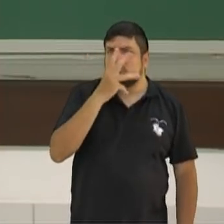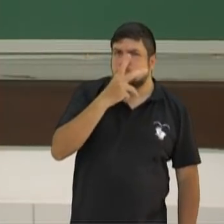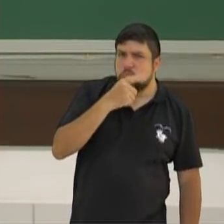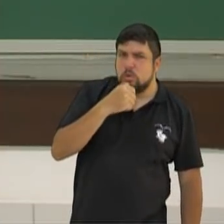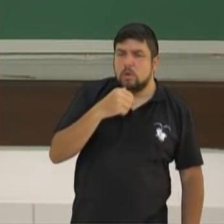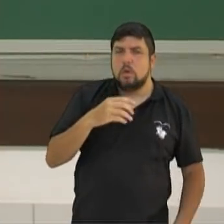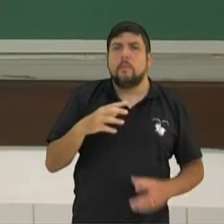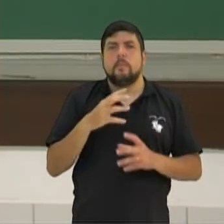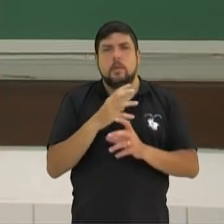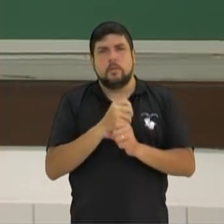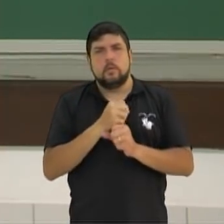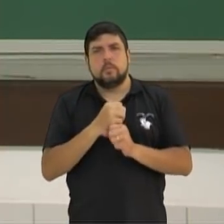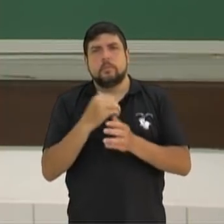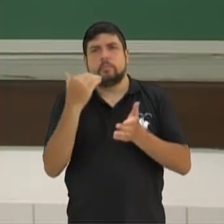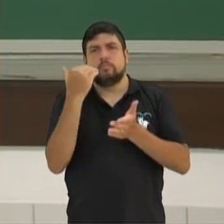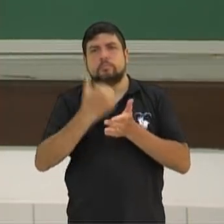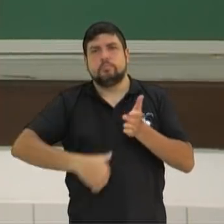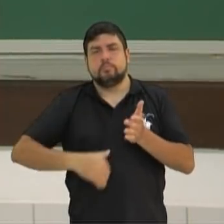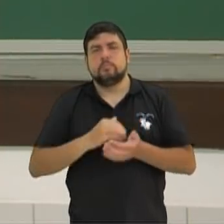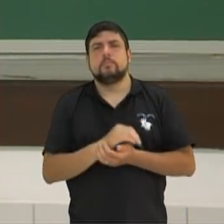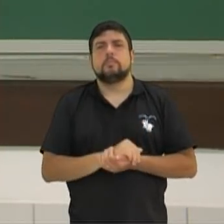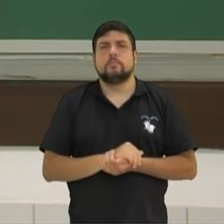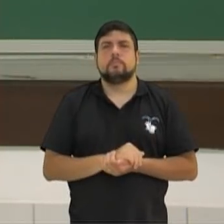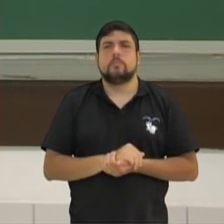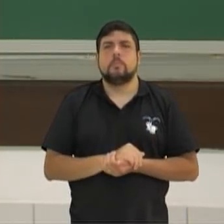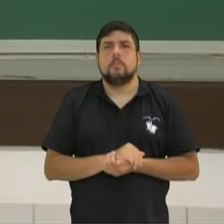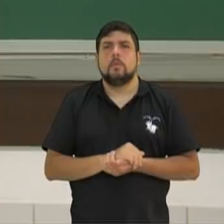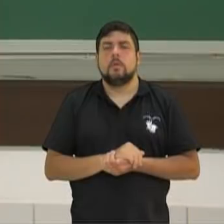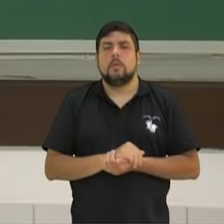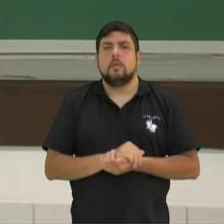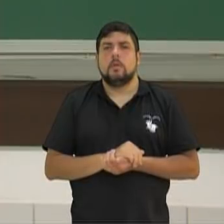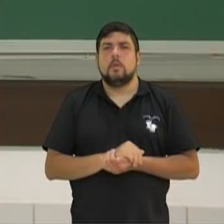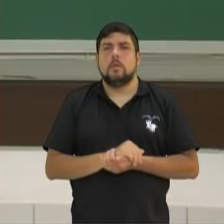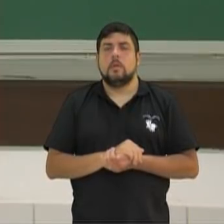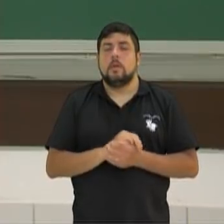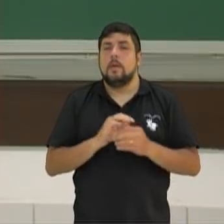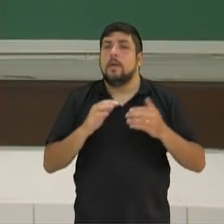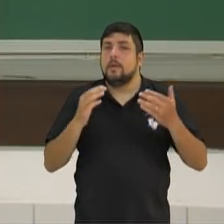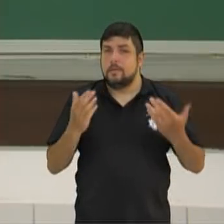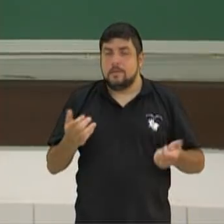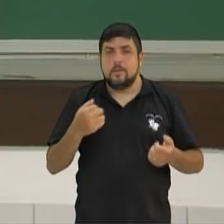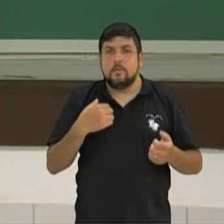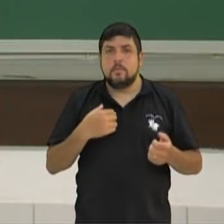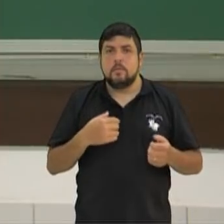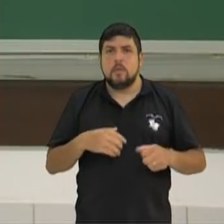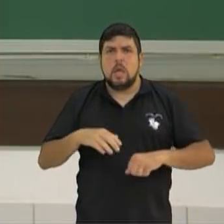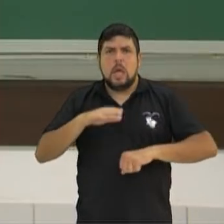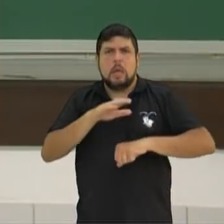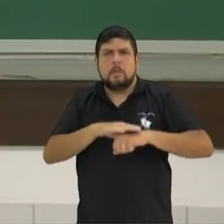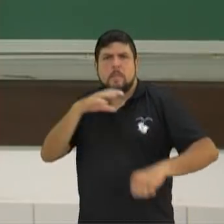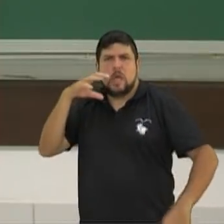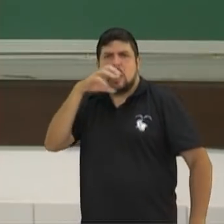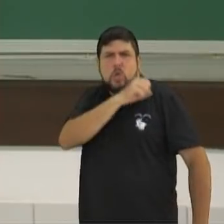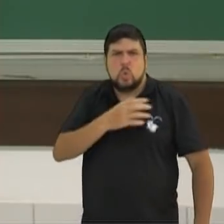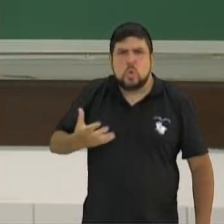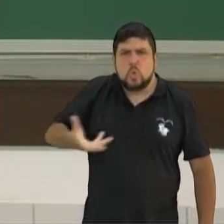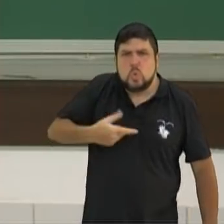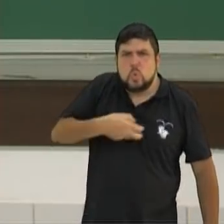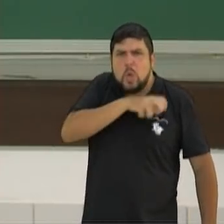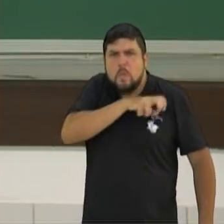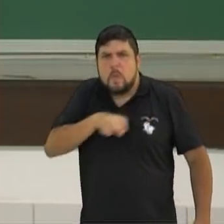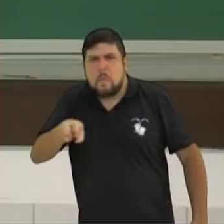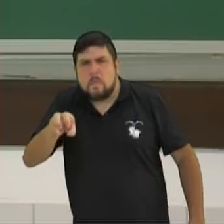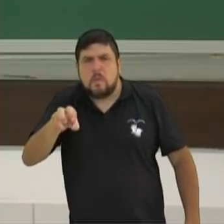perde pontos na tua prova, tá? Então, essa não é uma prova que o mais rápido é o que vence. Não,